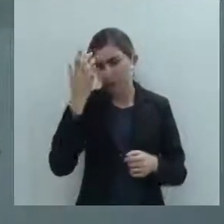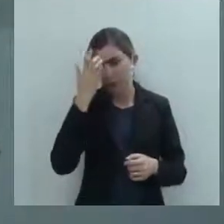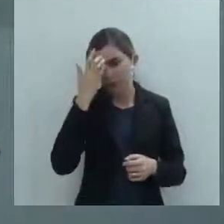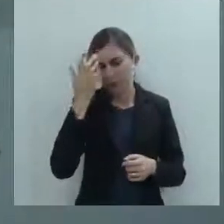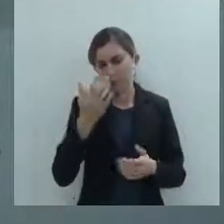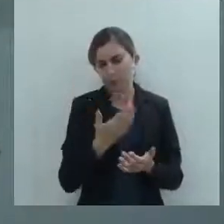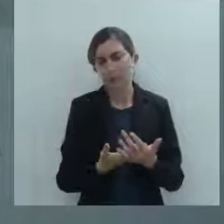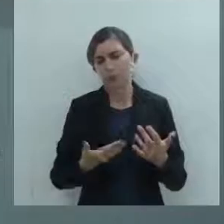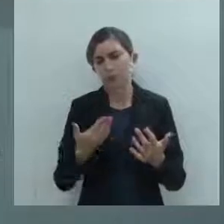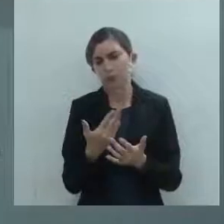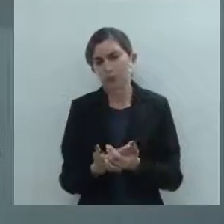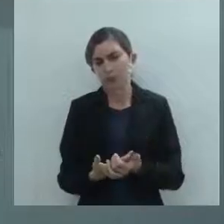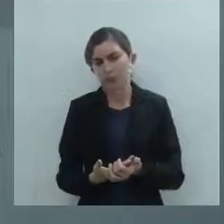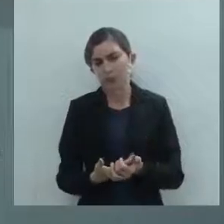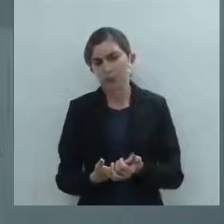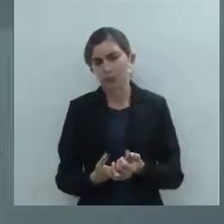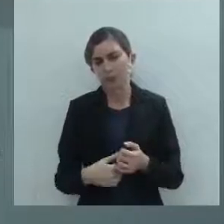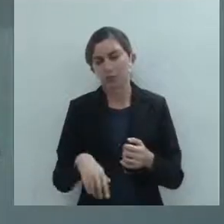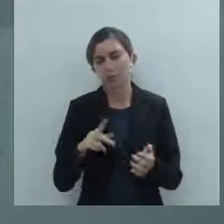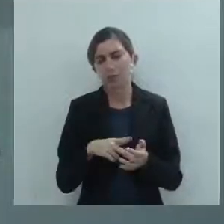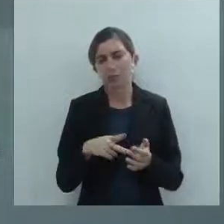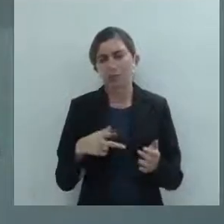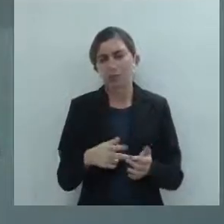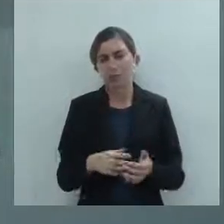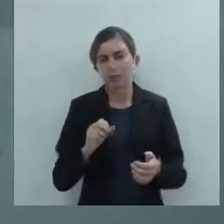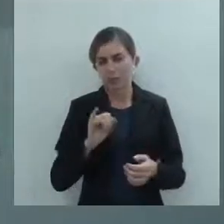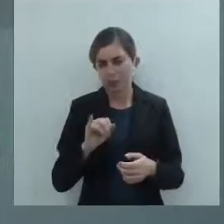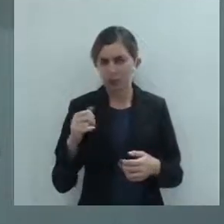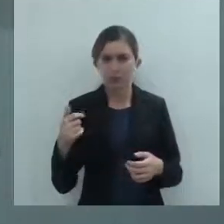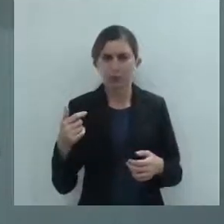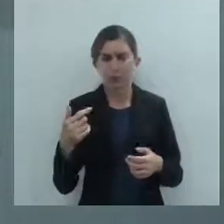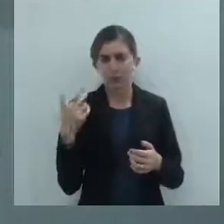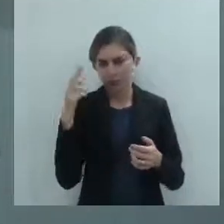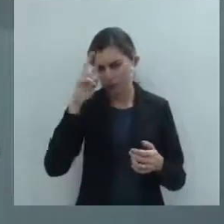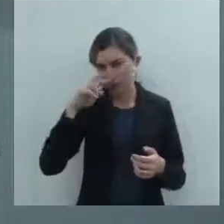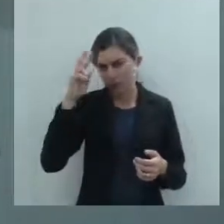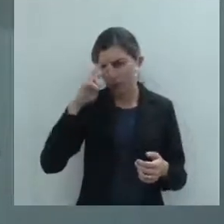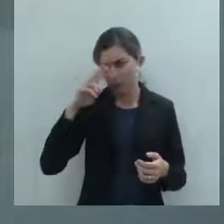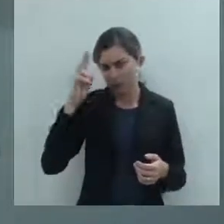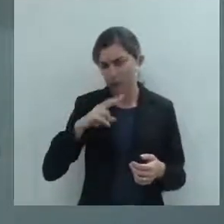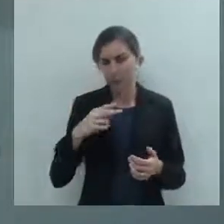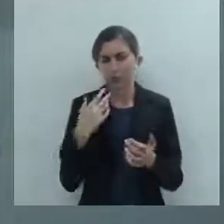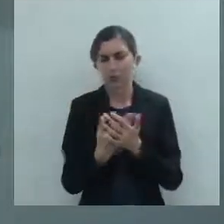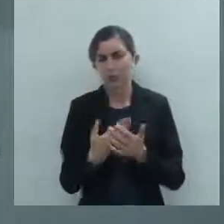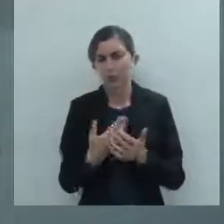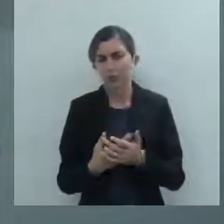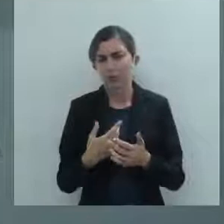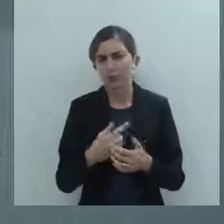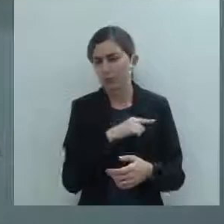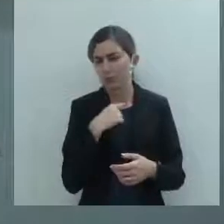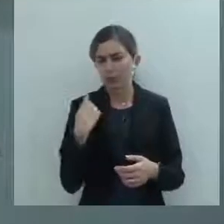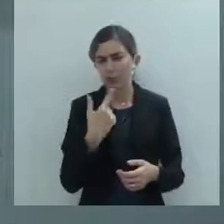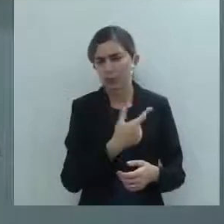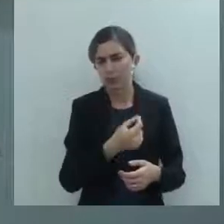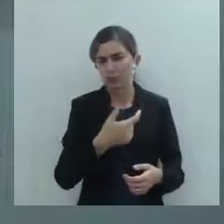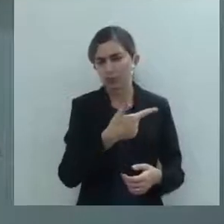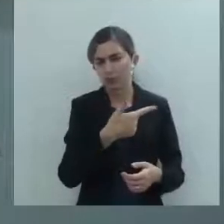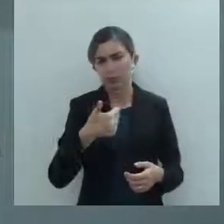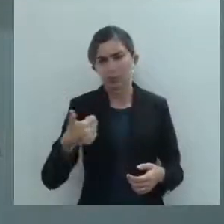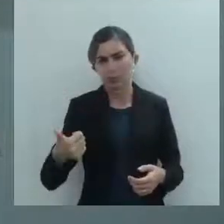o estudo na verdade segundo Historiador já que ligou falecido no ano de